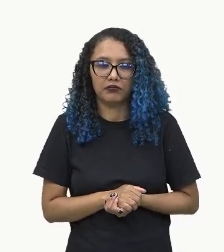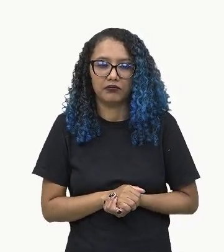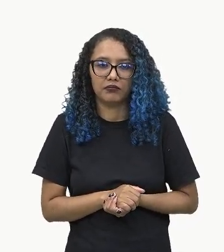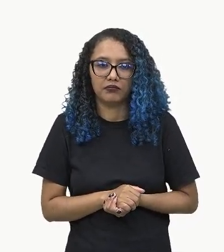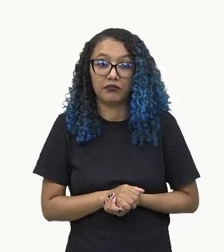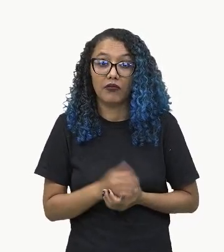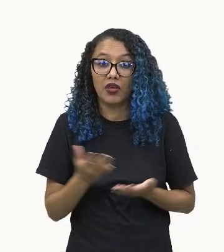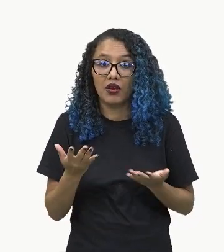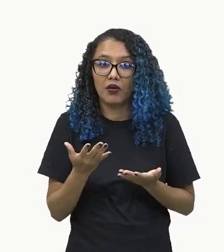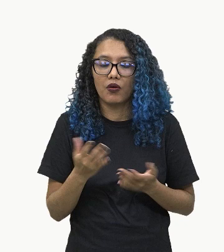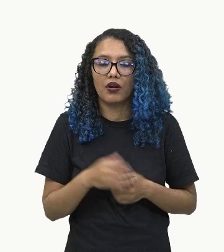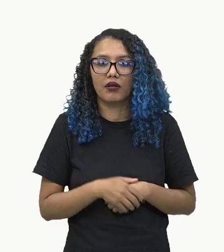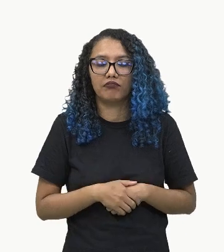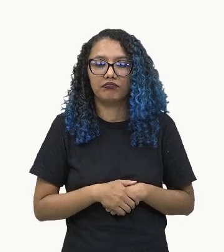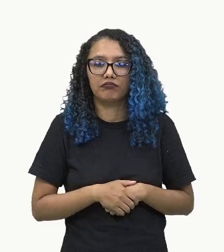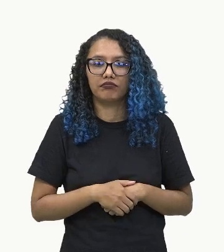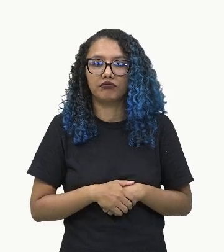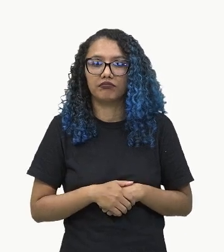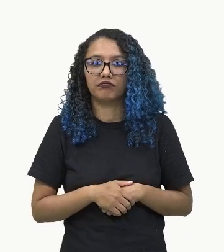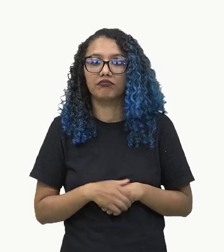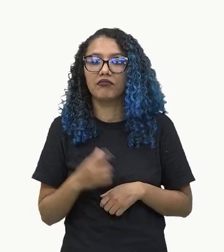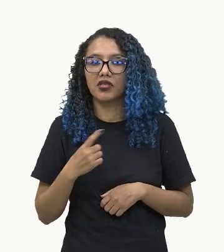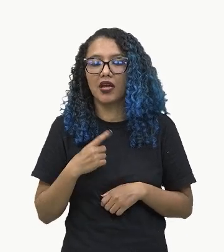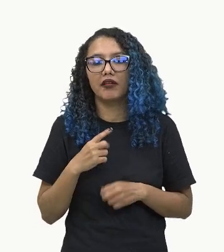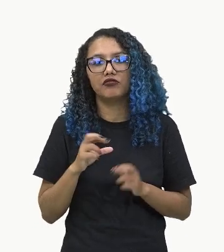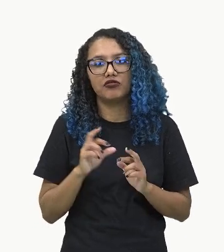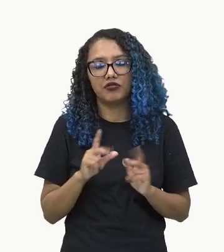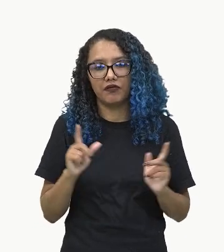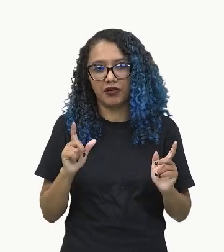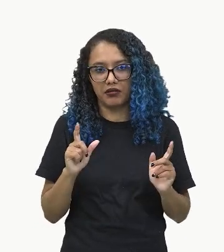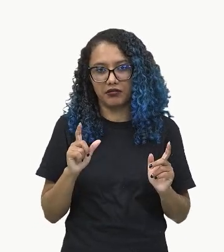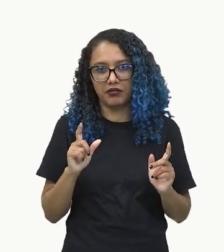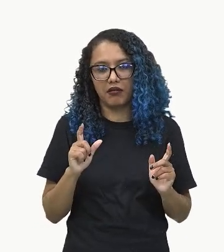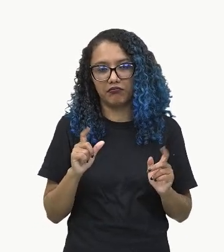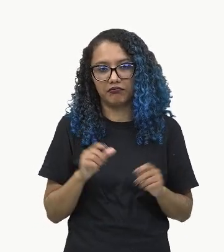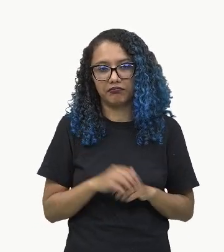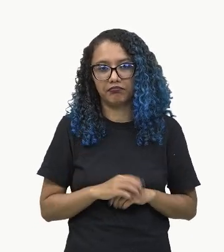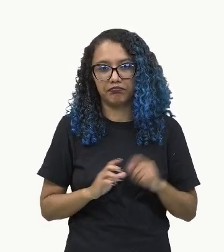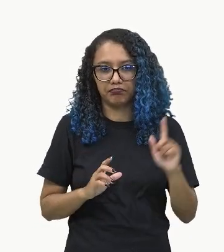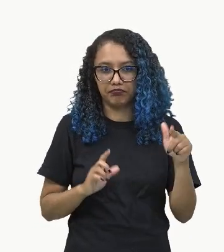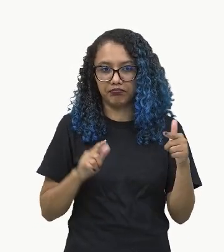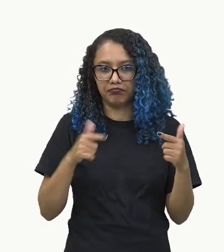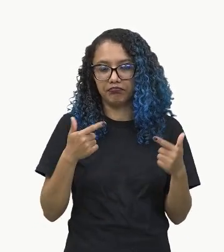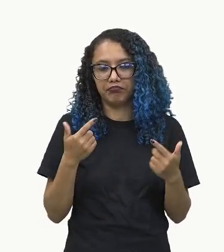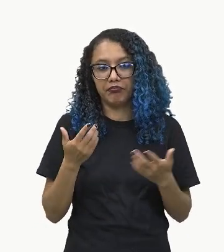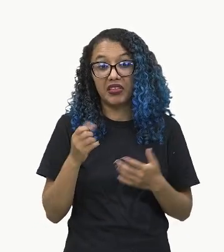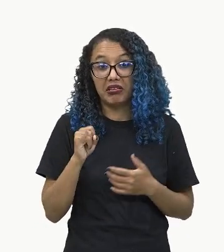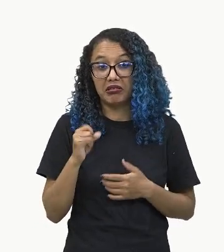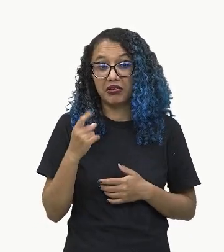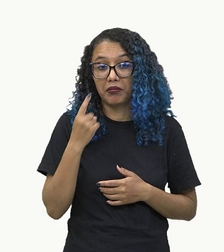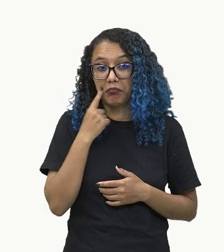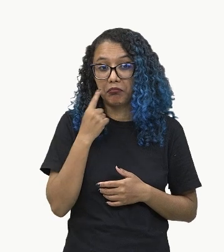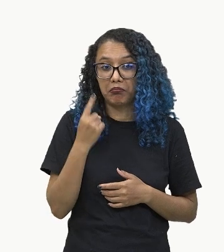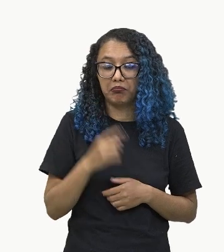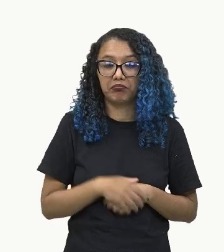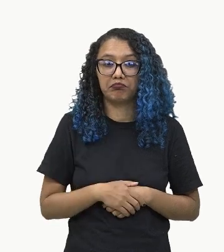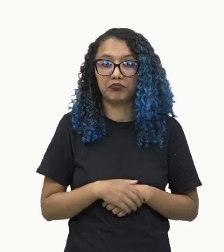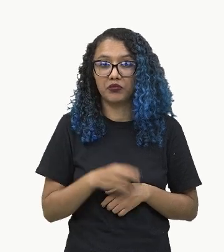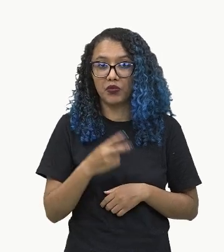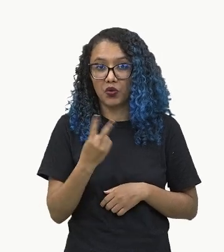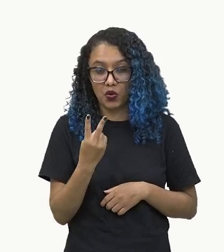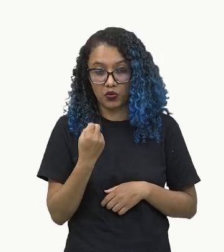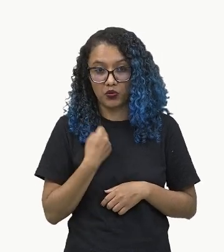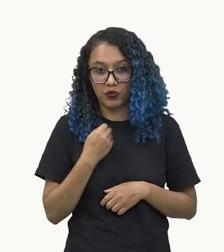a diferença entre dois quadrados. Se aqui eu possuo dois termos, os dois precisam